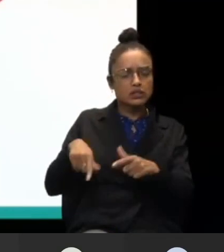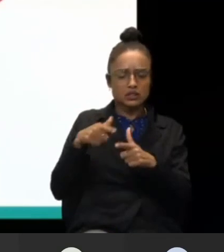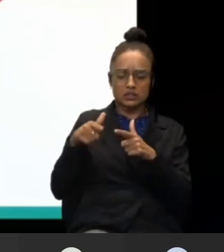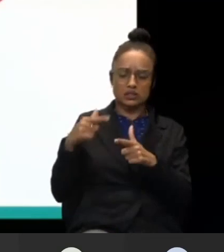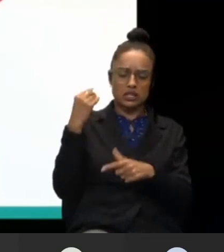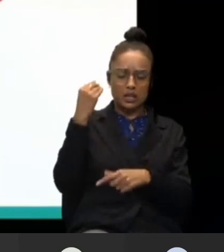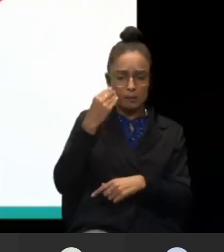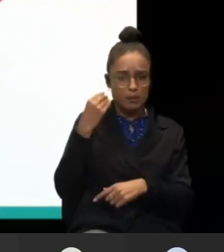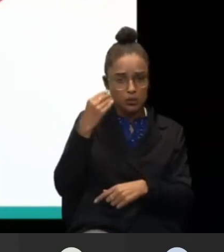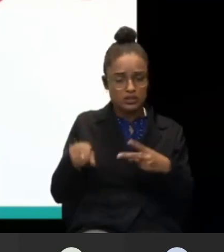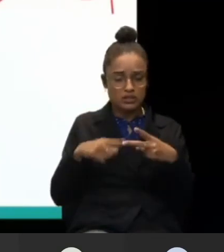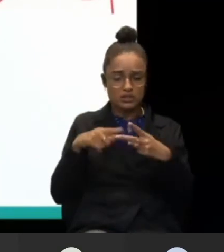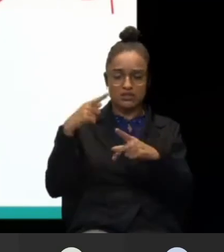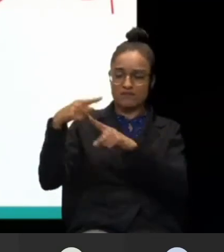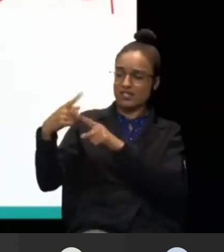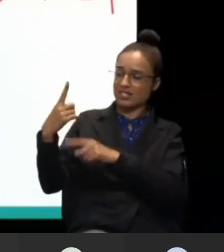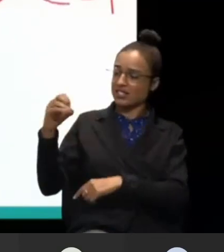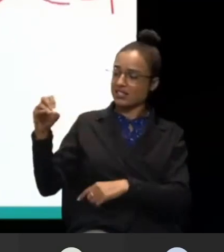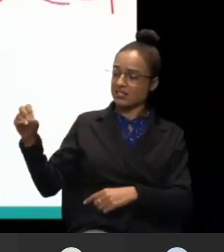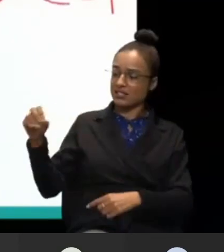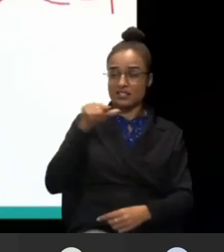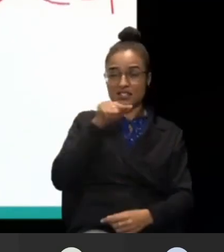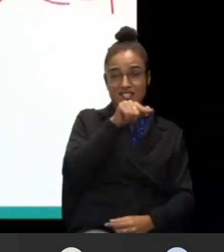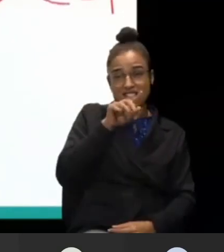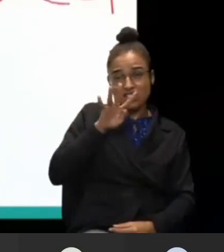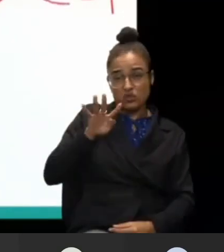divisão, multiplicado por 100,